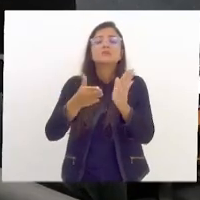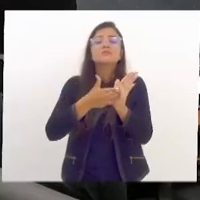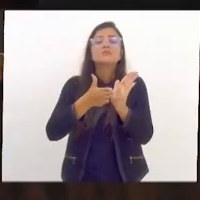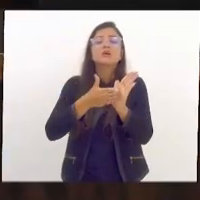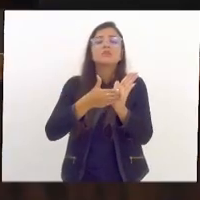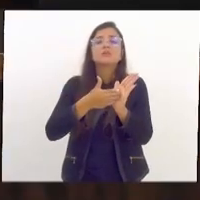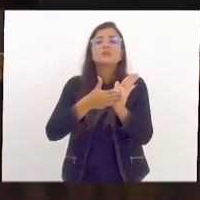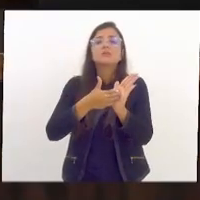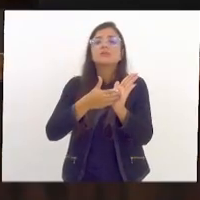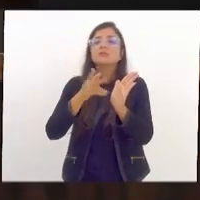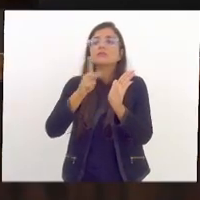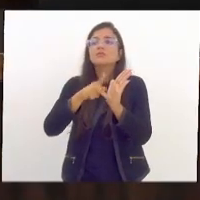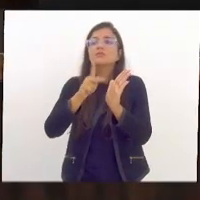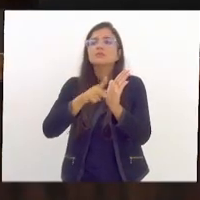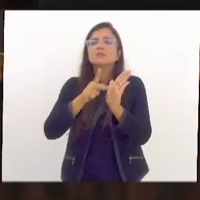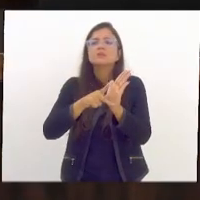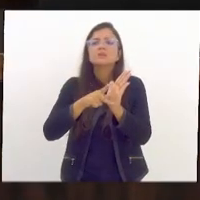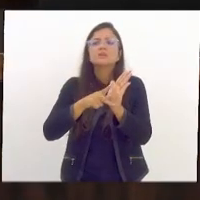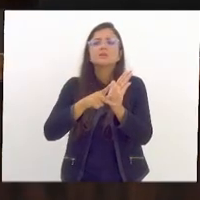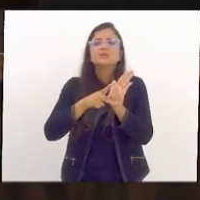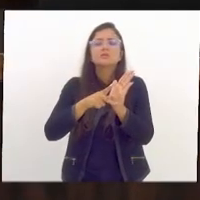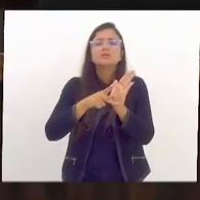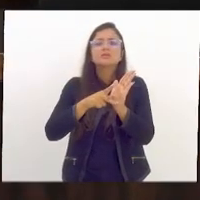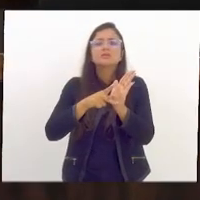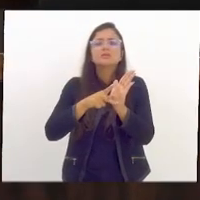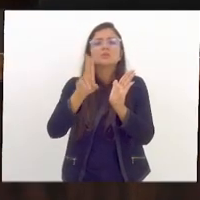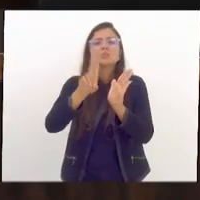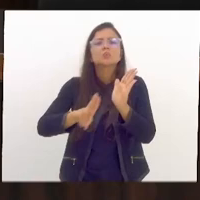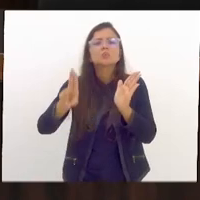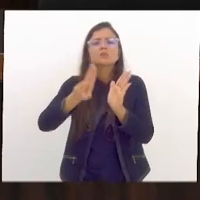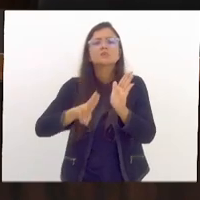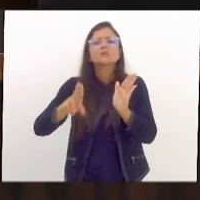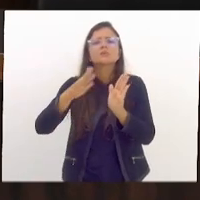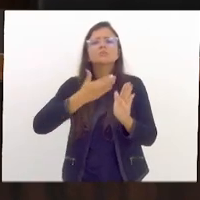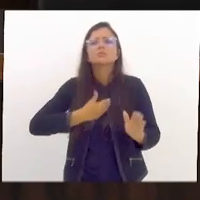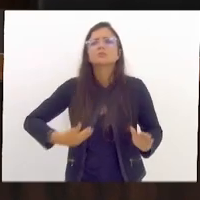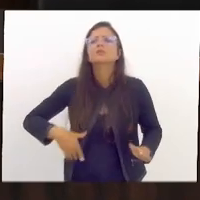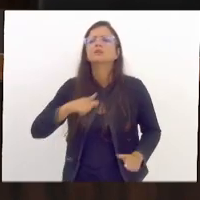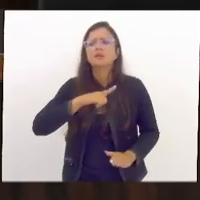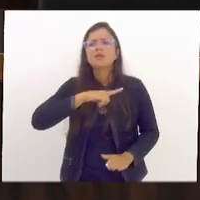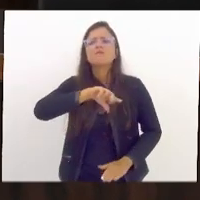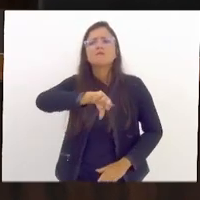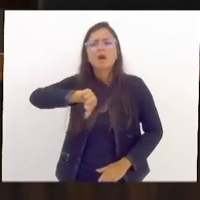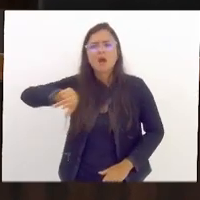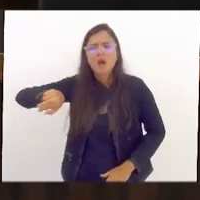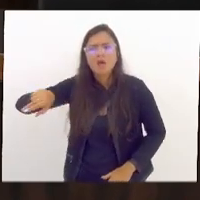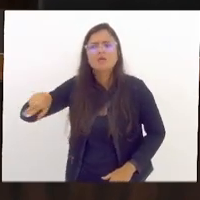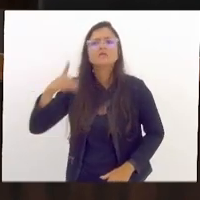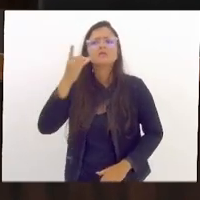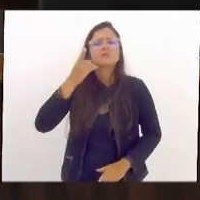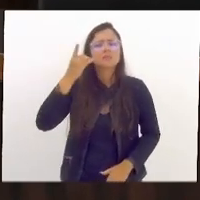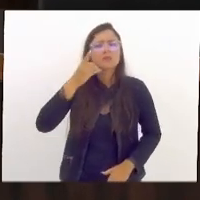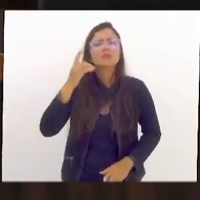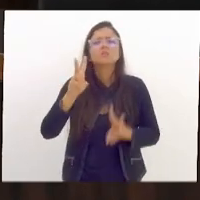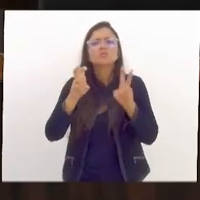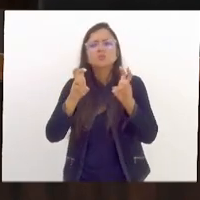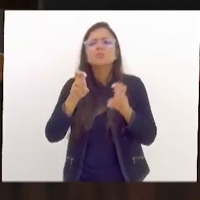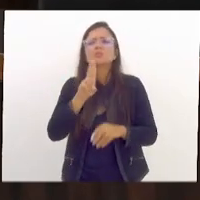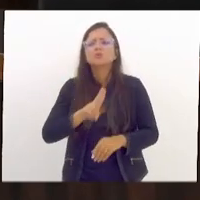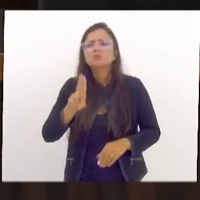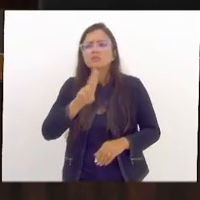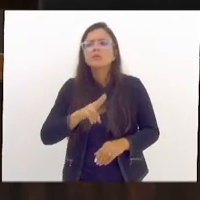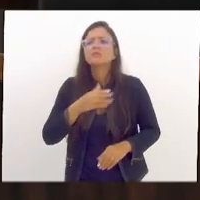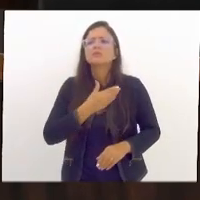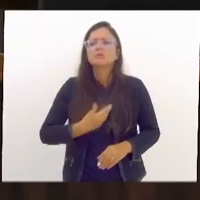projetos de utilidade pública. Tem vários projetos de vários deputados de utilidade pública que